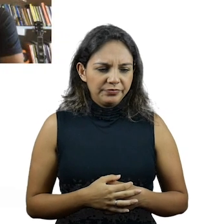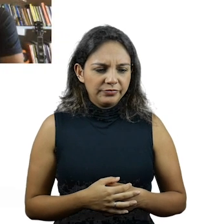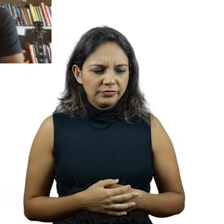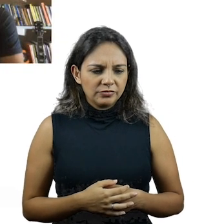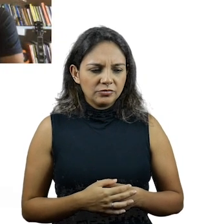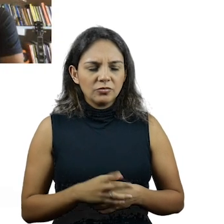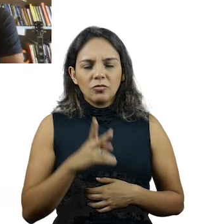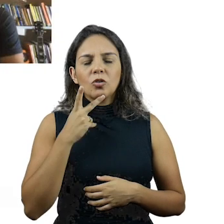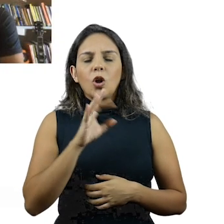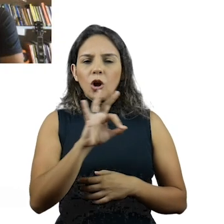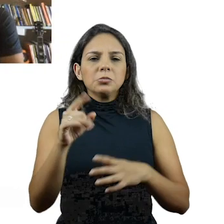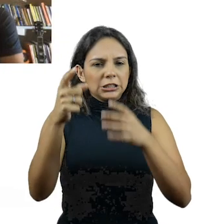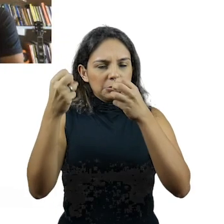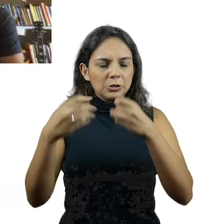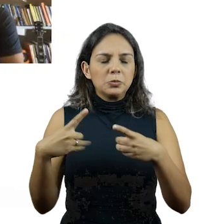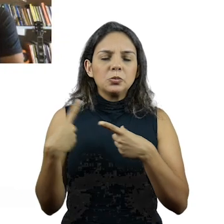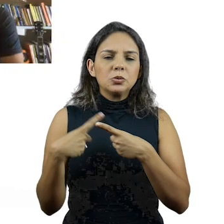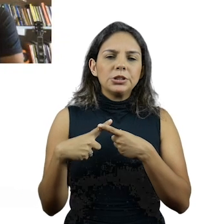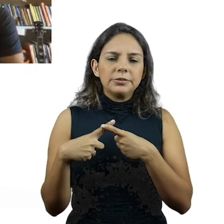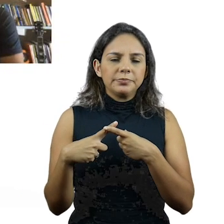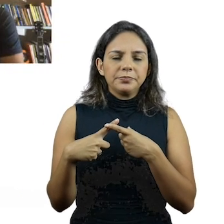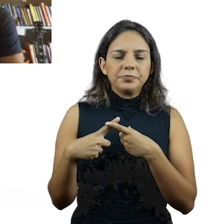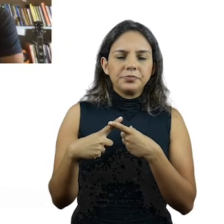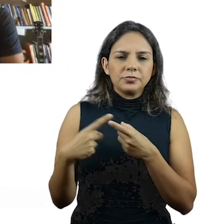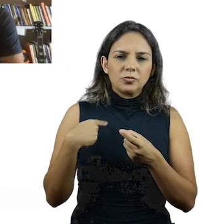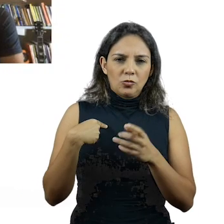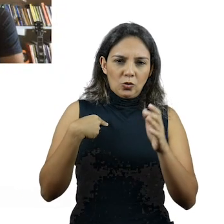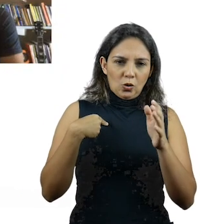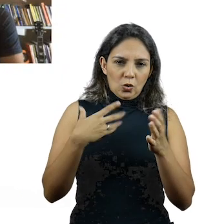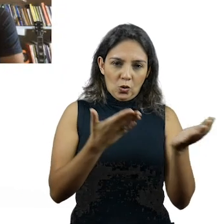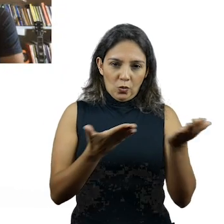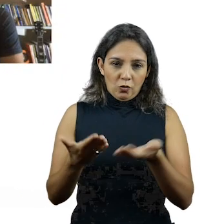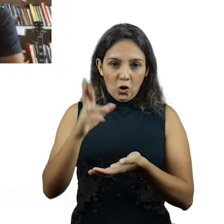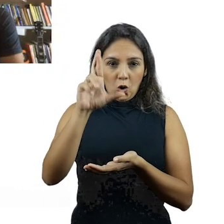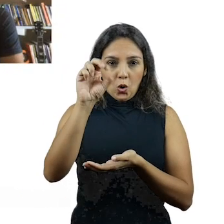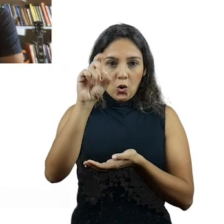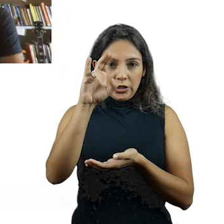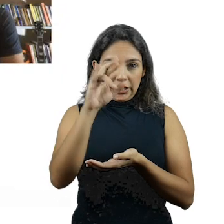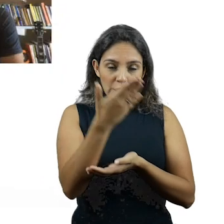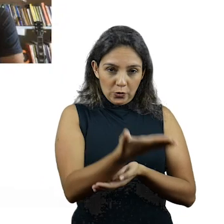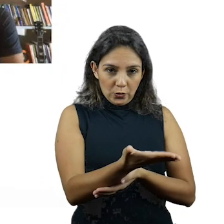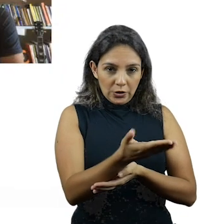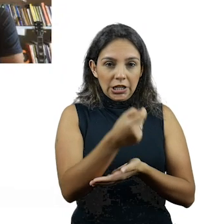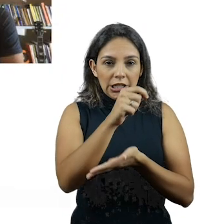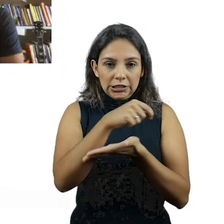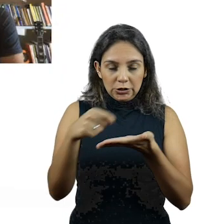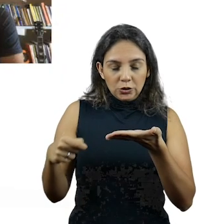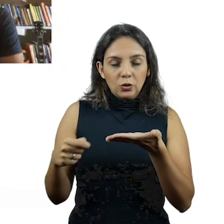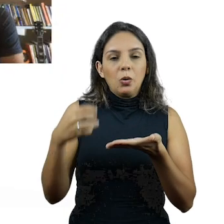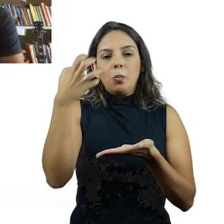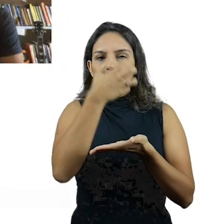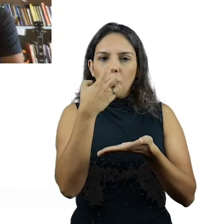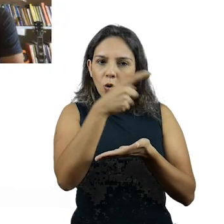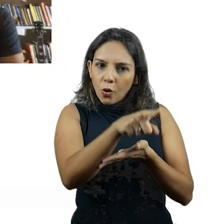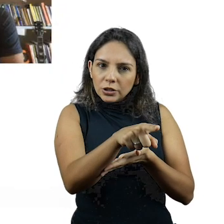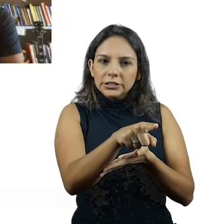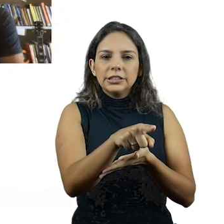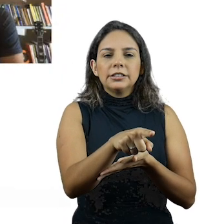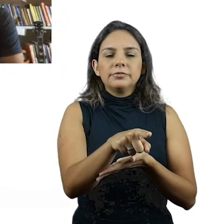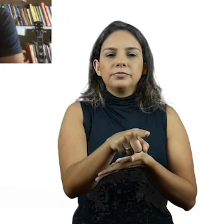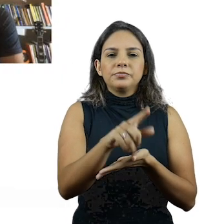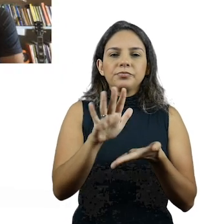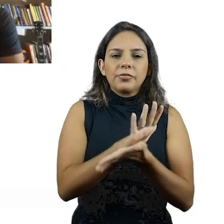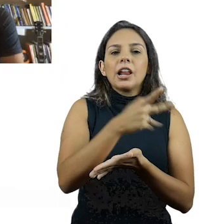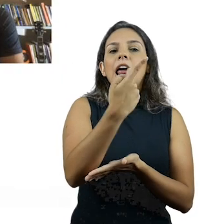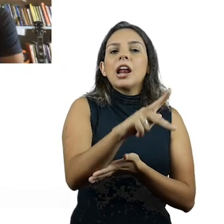explicação, por que eu convidei o Rodrigo Feres, escritor, músico, industrial de